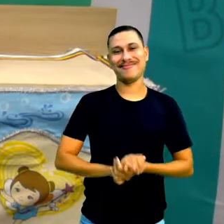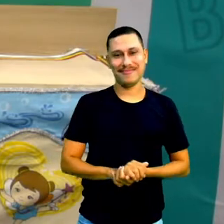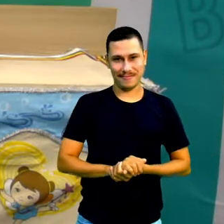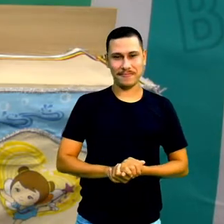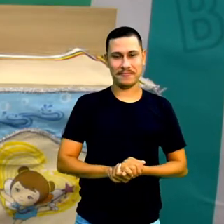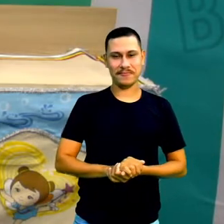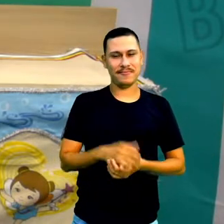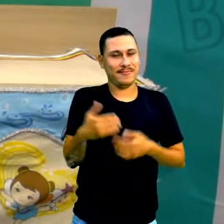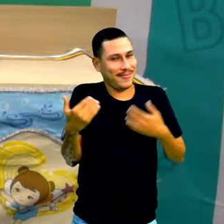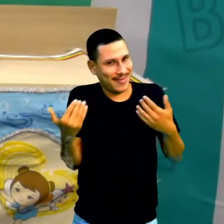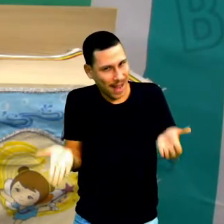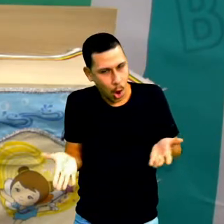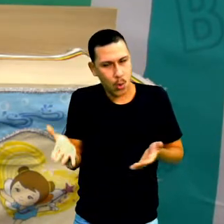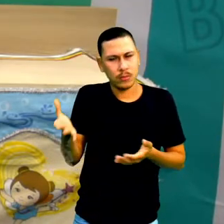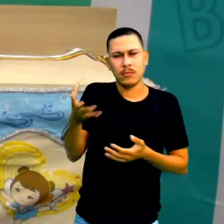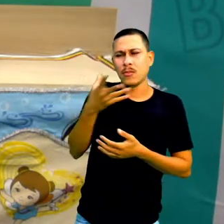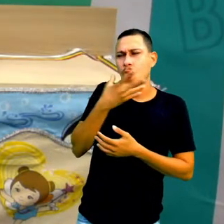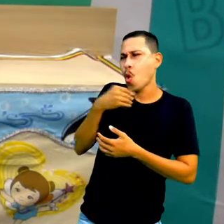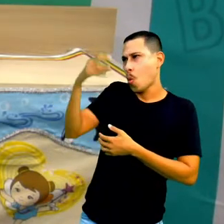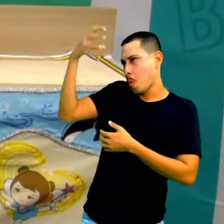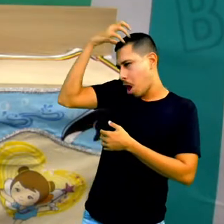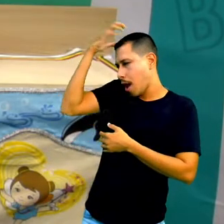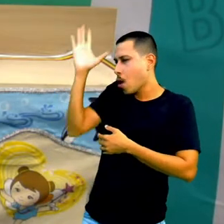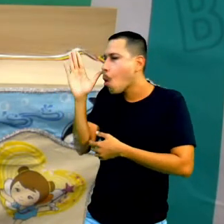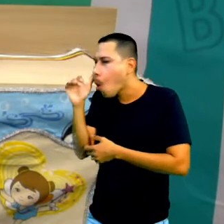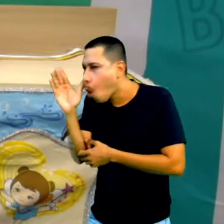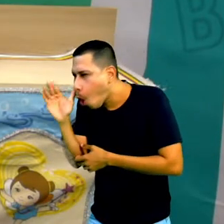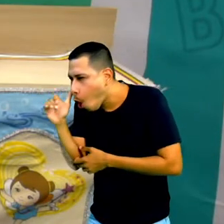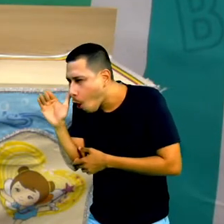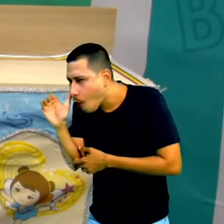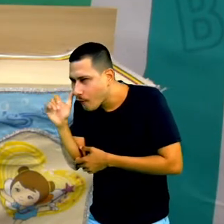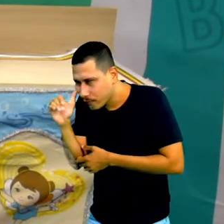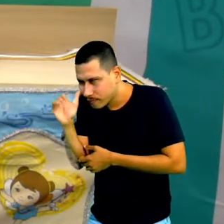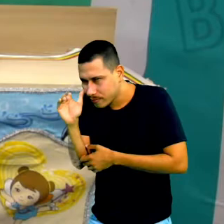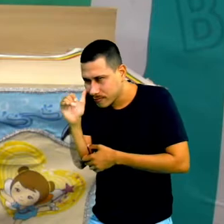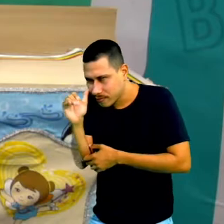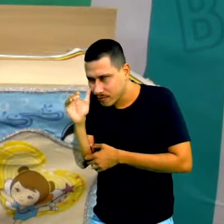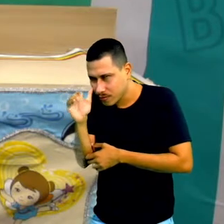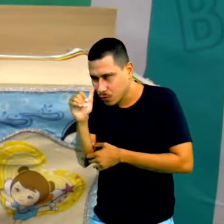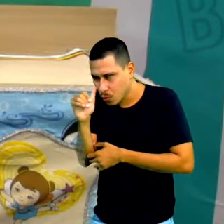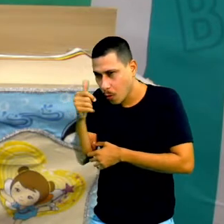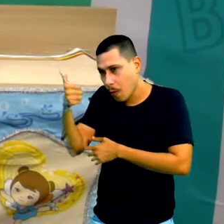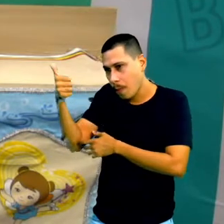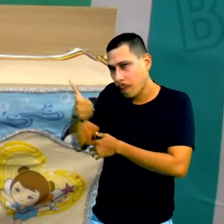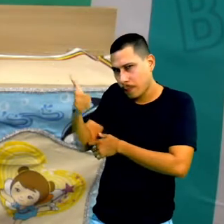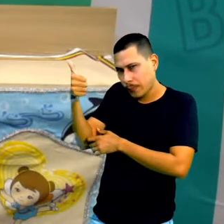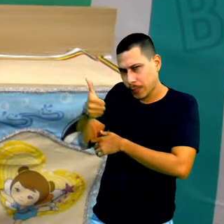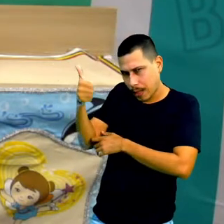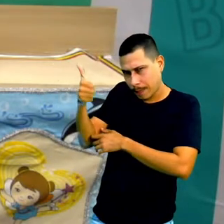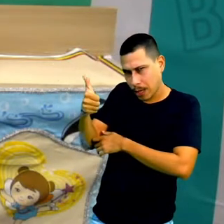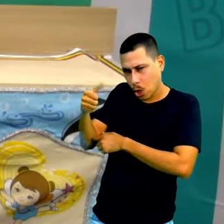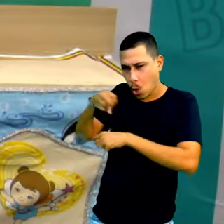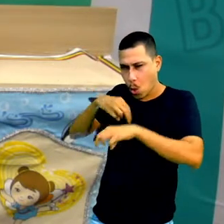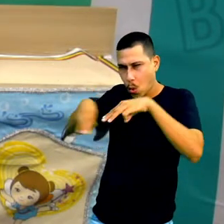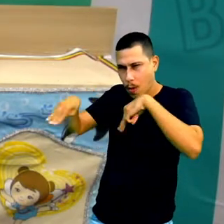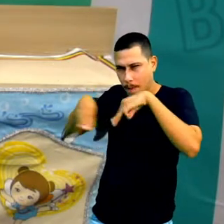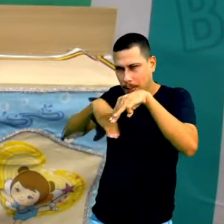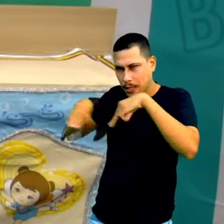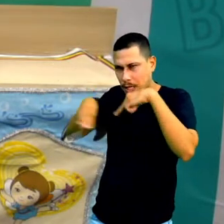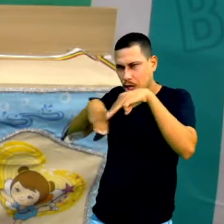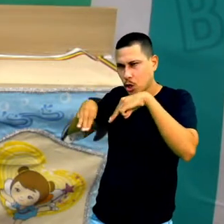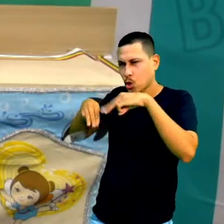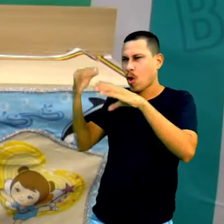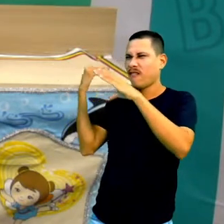Isso. Então, o rei estava curioso e resolveu enviar o primeiro ministro para ver como